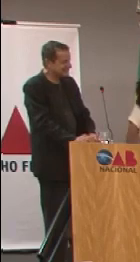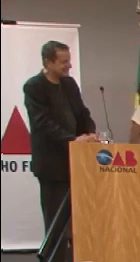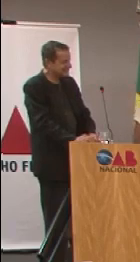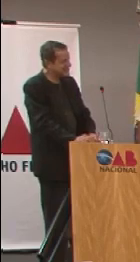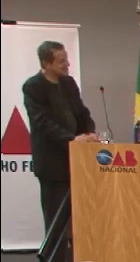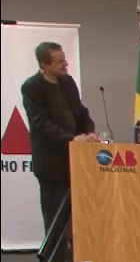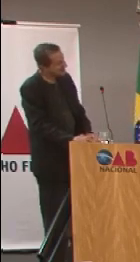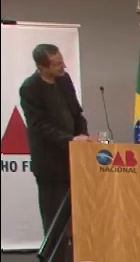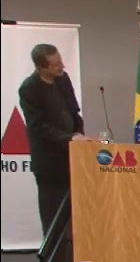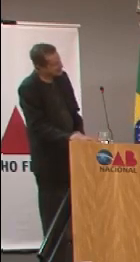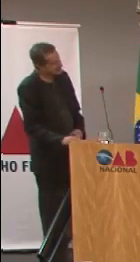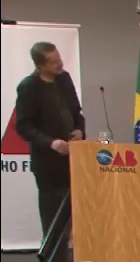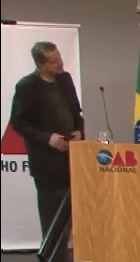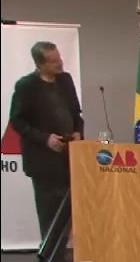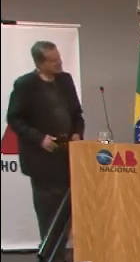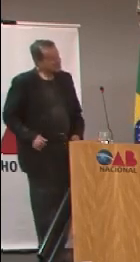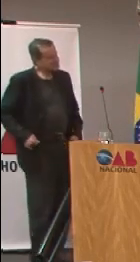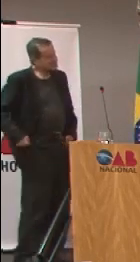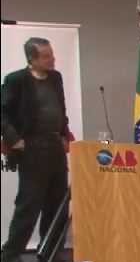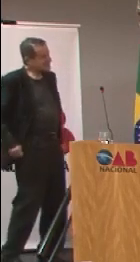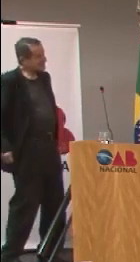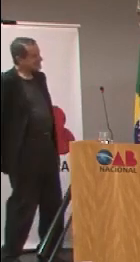não.